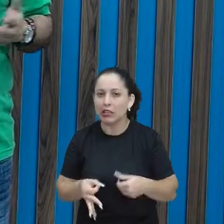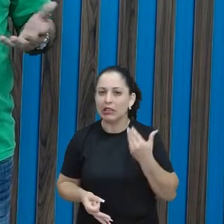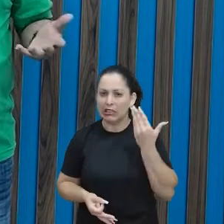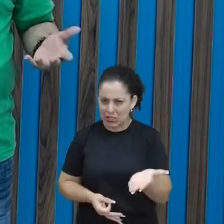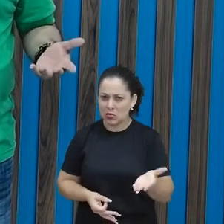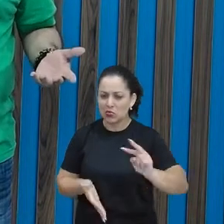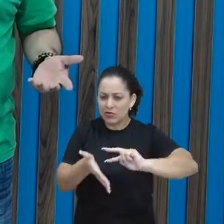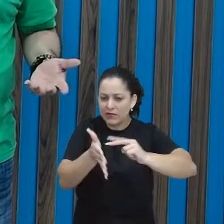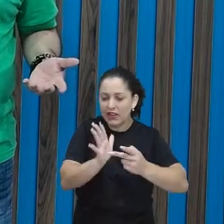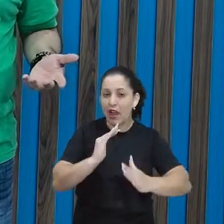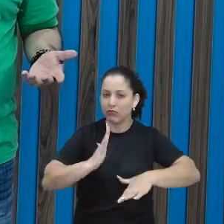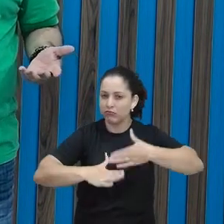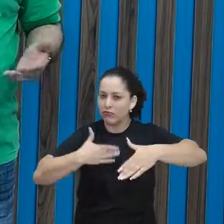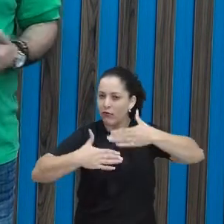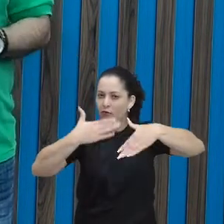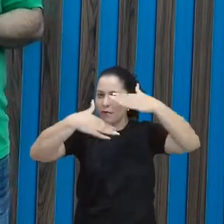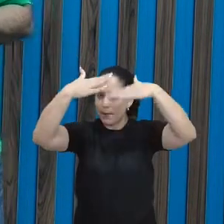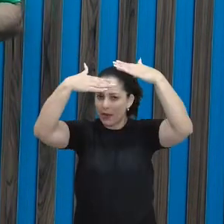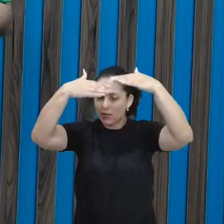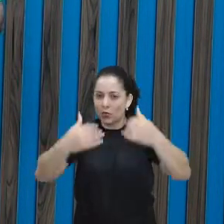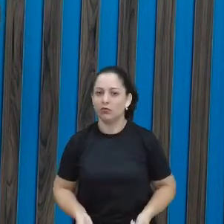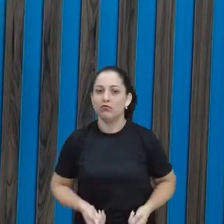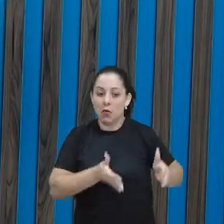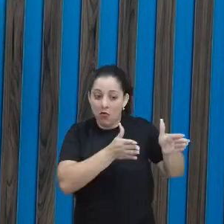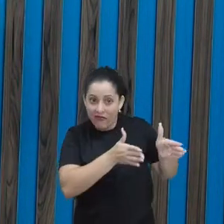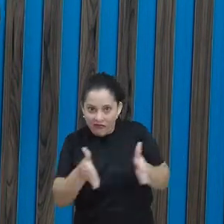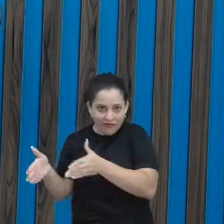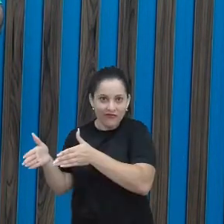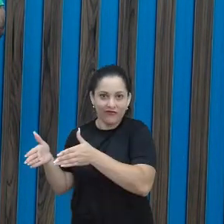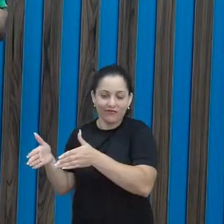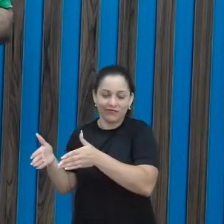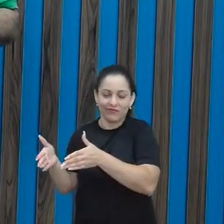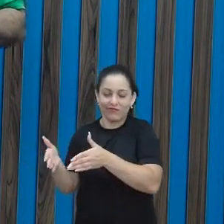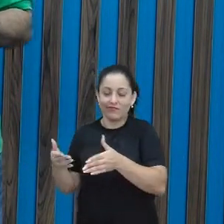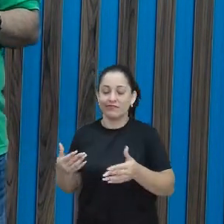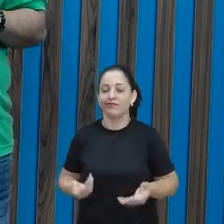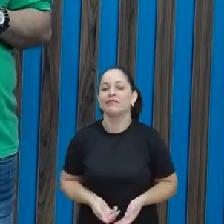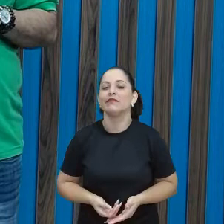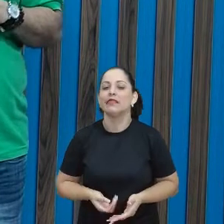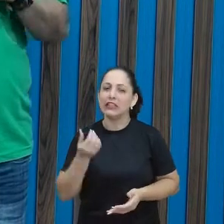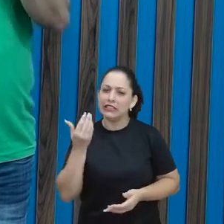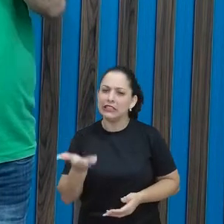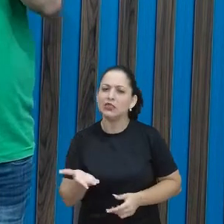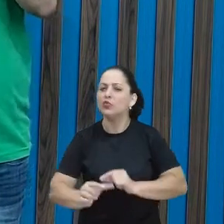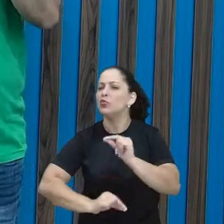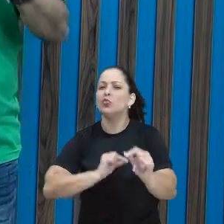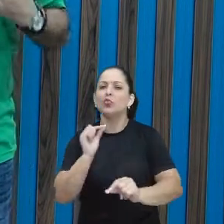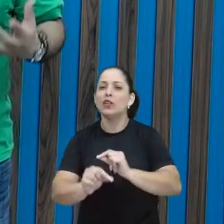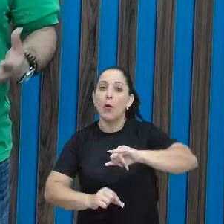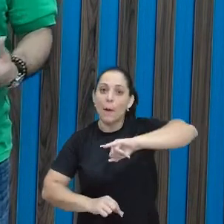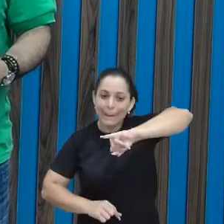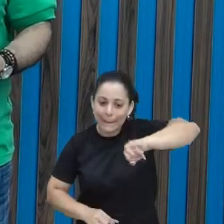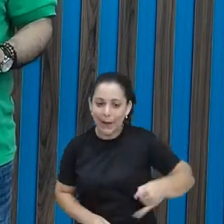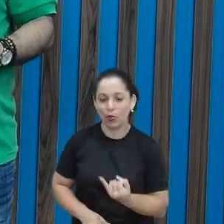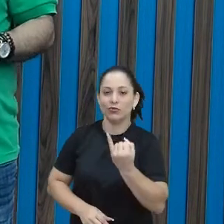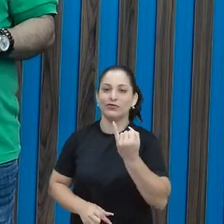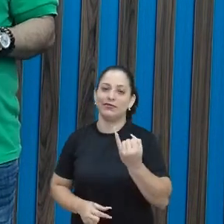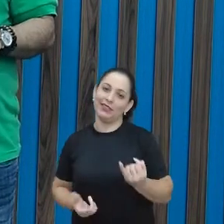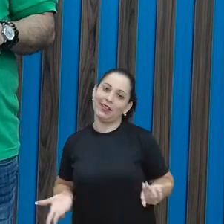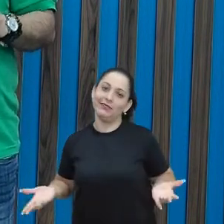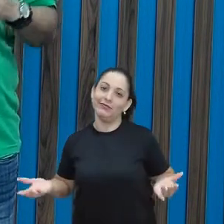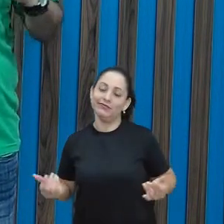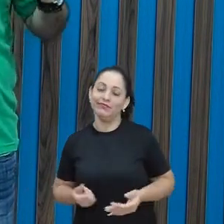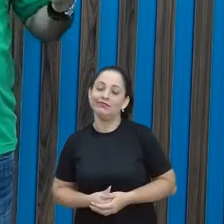desenvolvimento É desenvolvimento, é progresso, certo? É oportunidade.